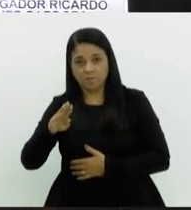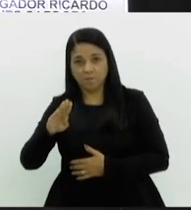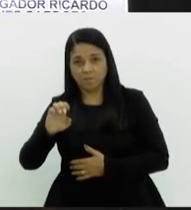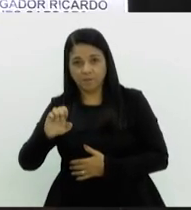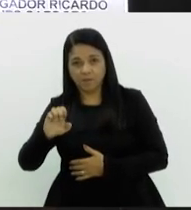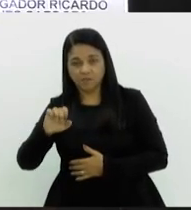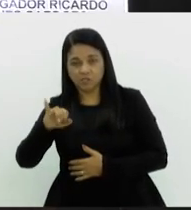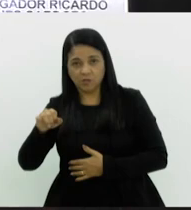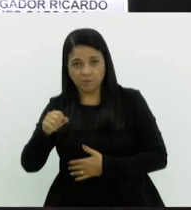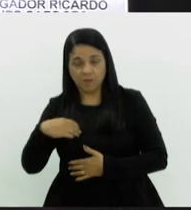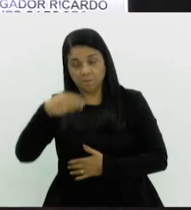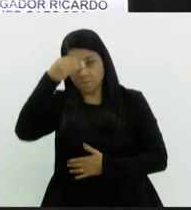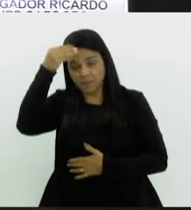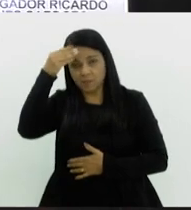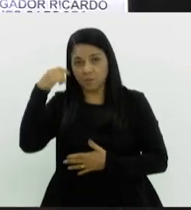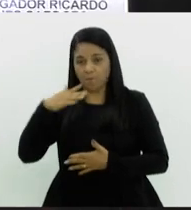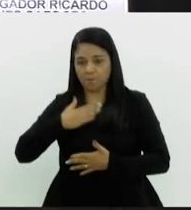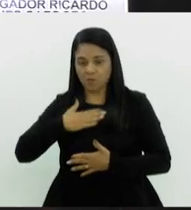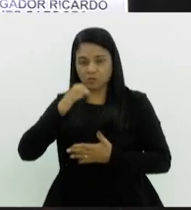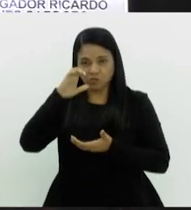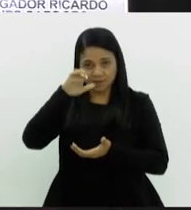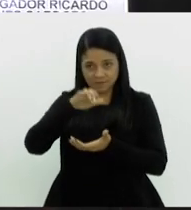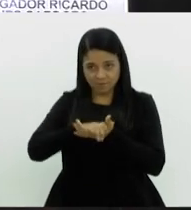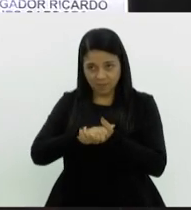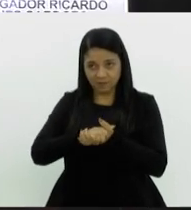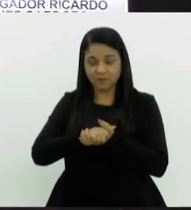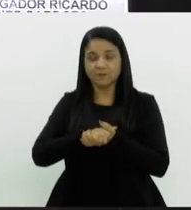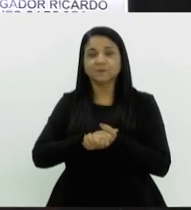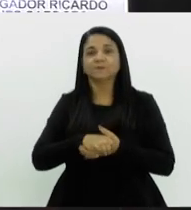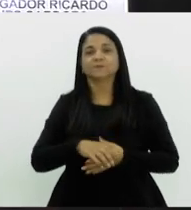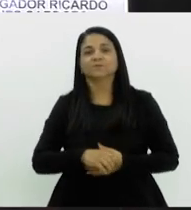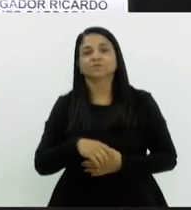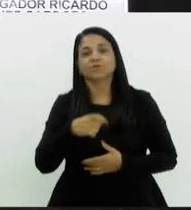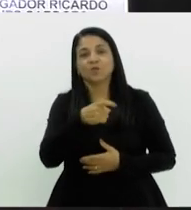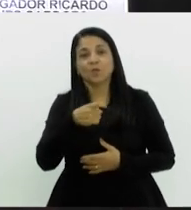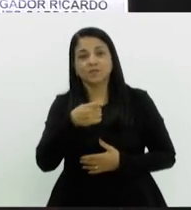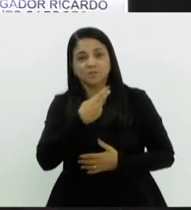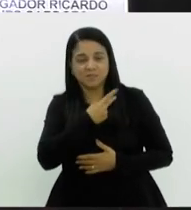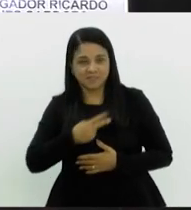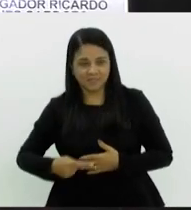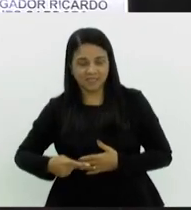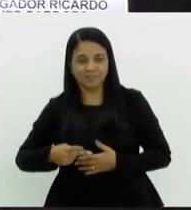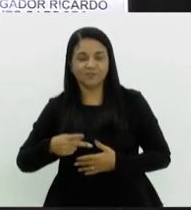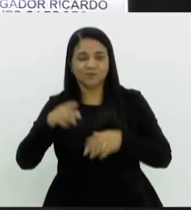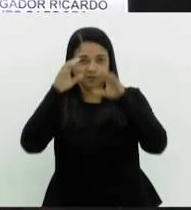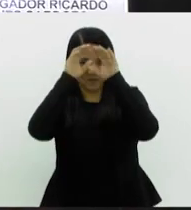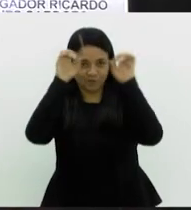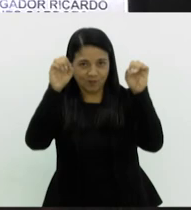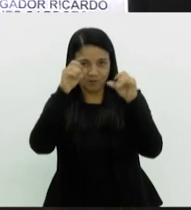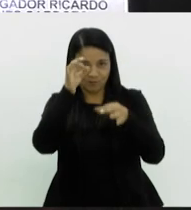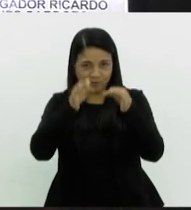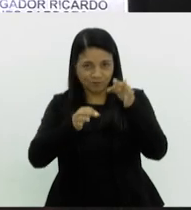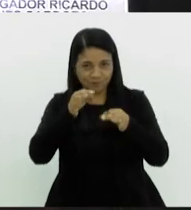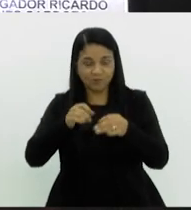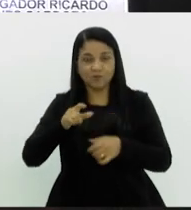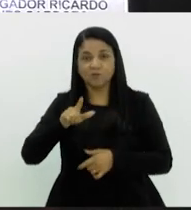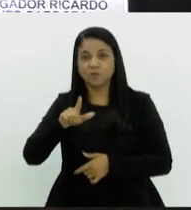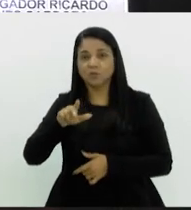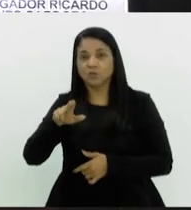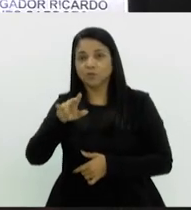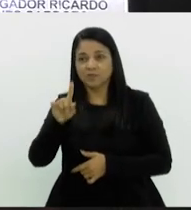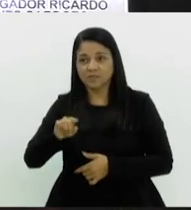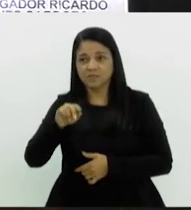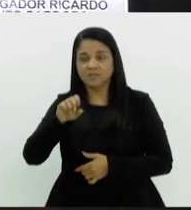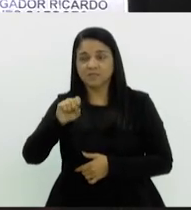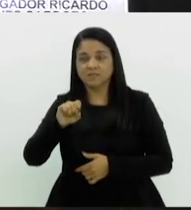que é um irmão que o senhor tem, o ex-presidente do Tribunal de Justiça, doutor Luiz Iveita, que tem